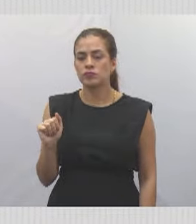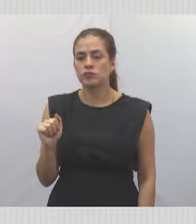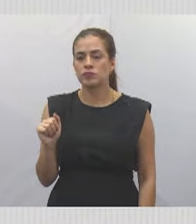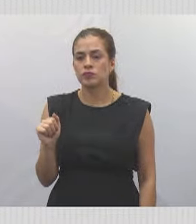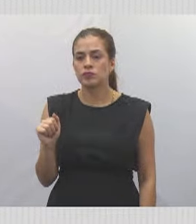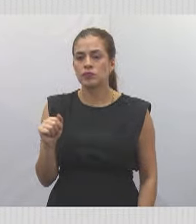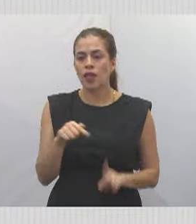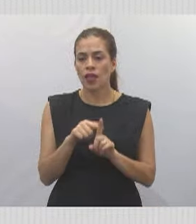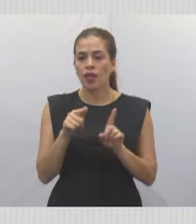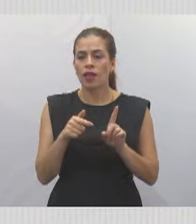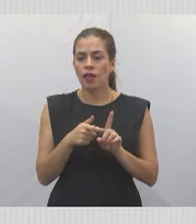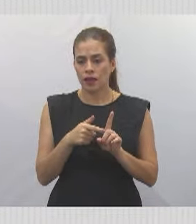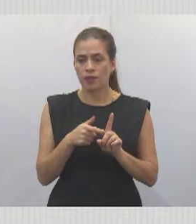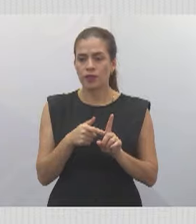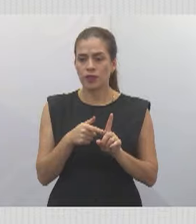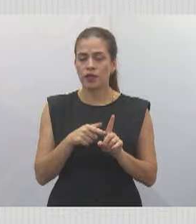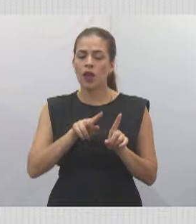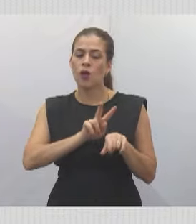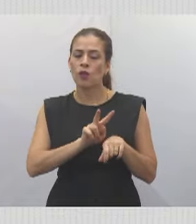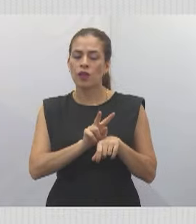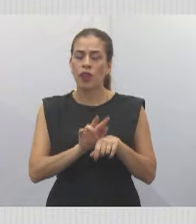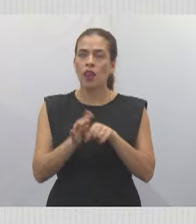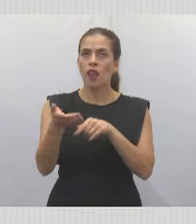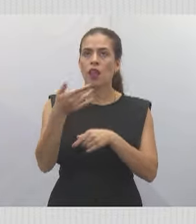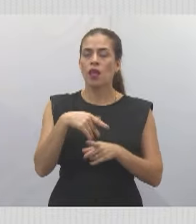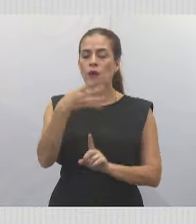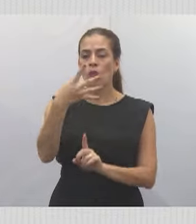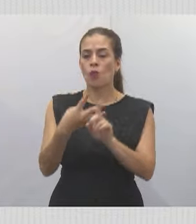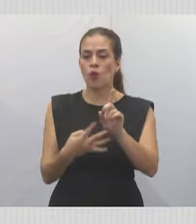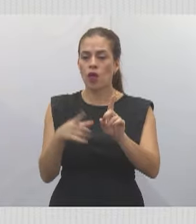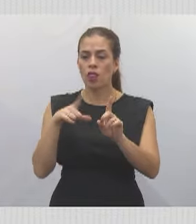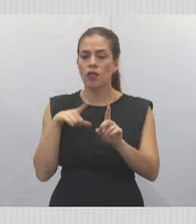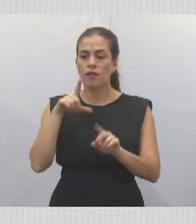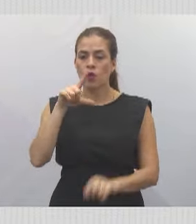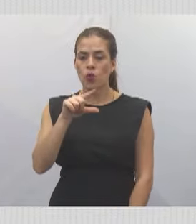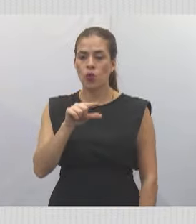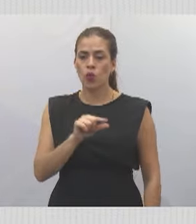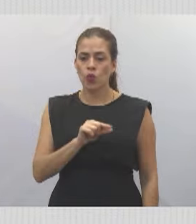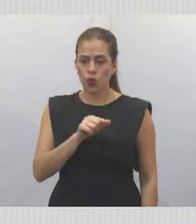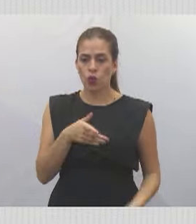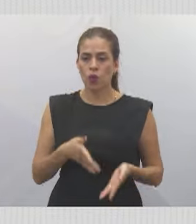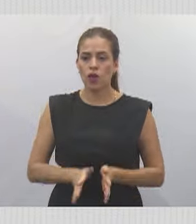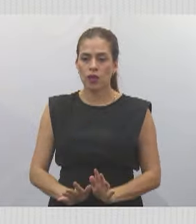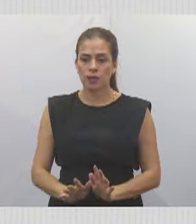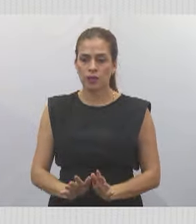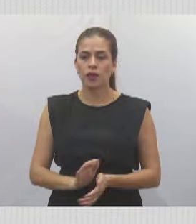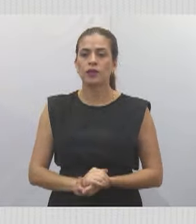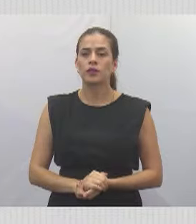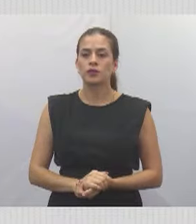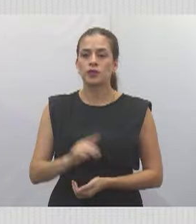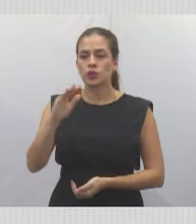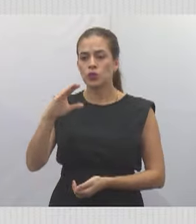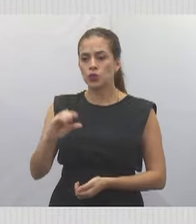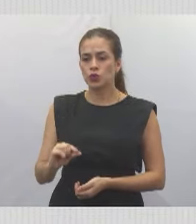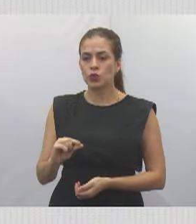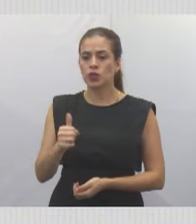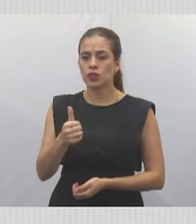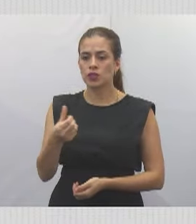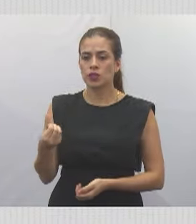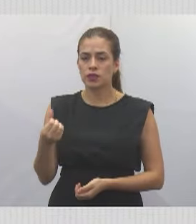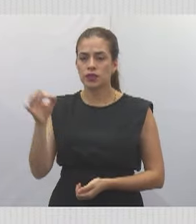pré-natal, bem como neste quadrimestre a gente teve uma baixa taxa de natalidade, decaímos em 16%